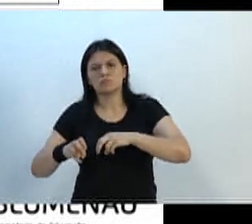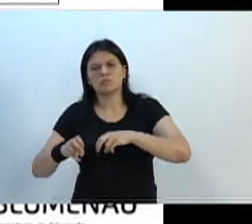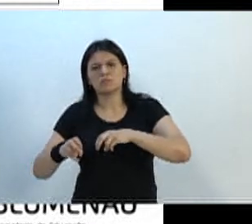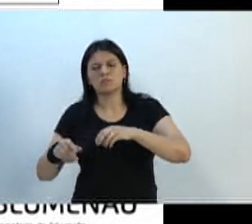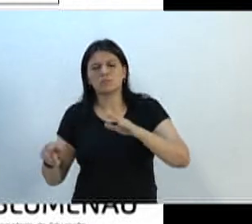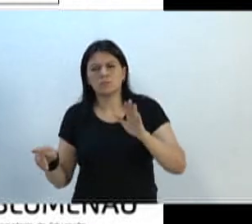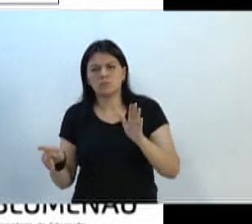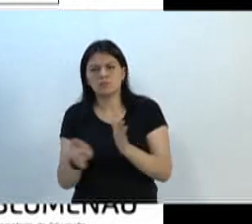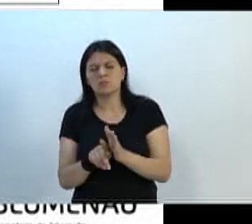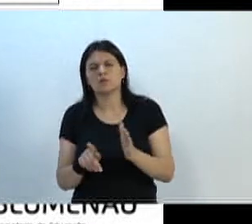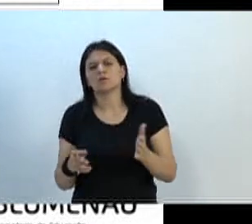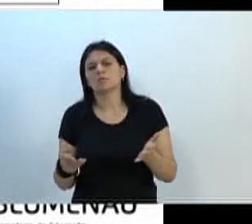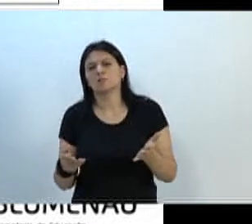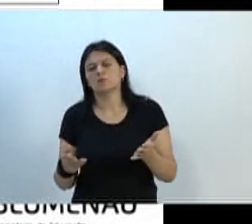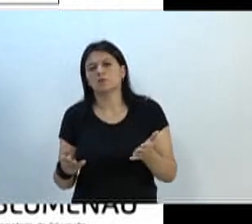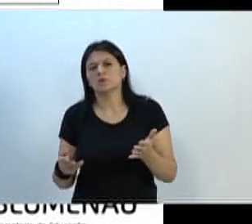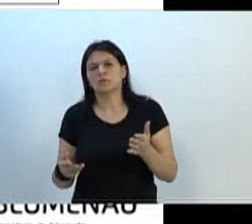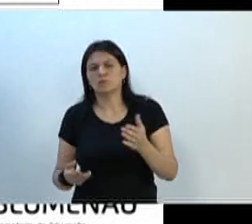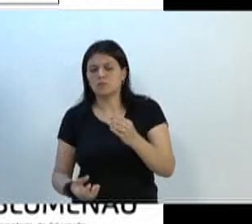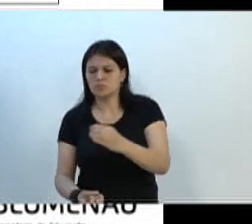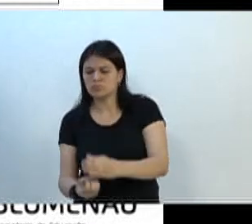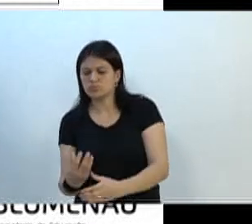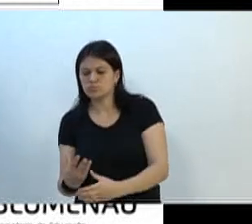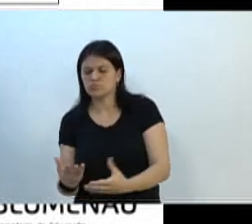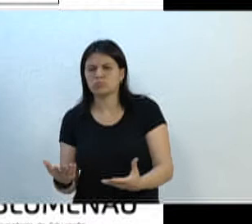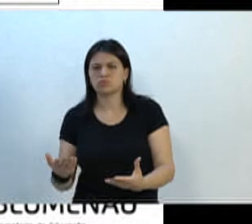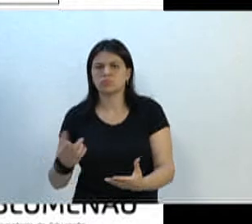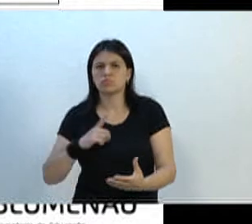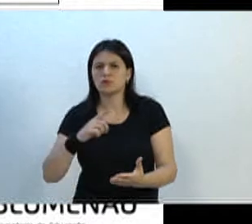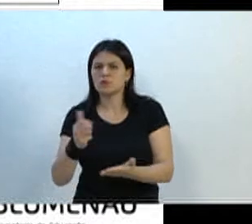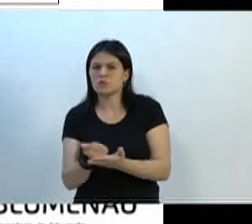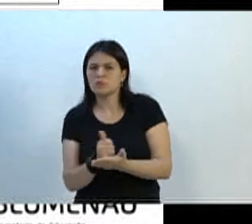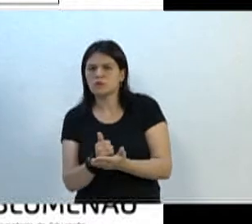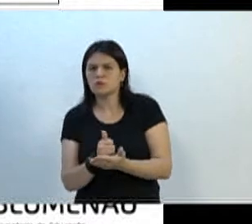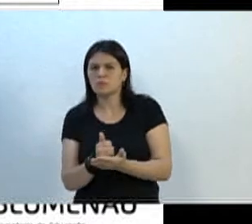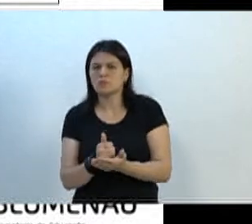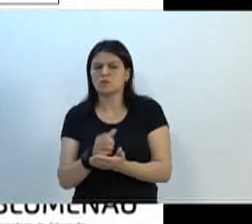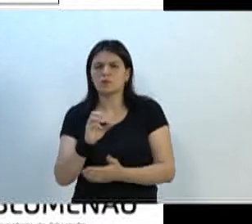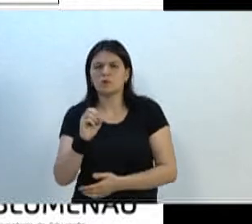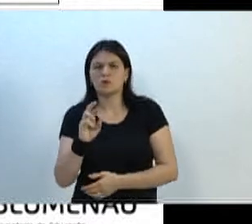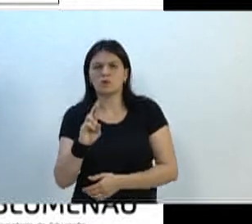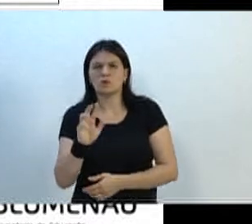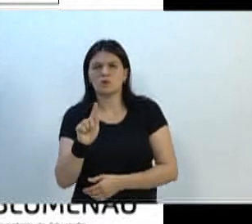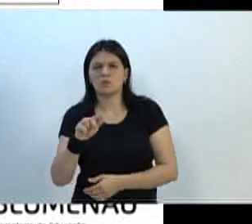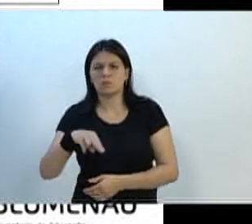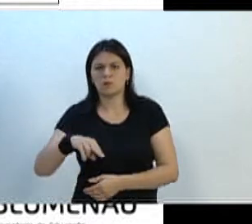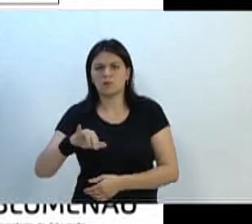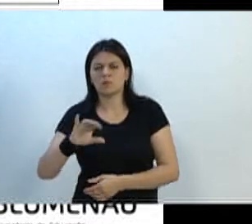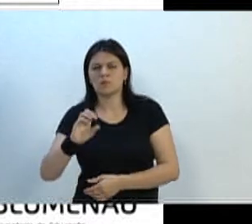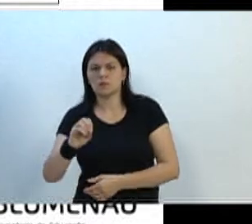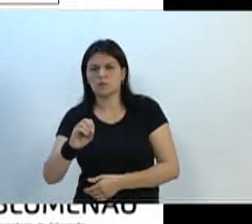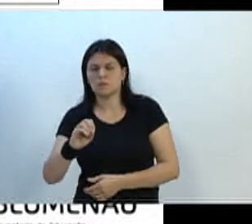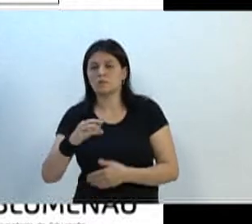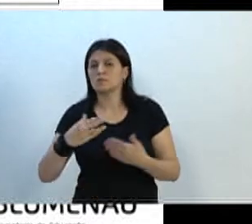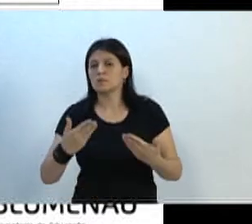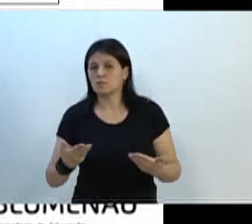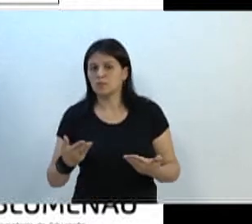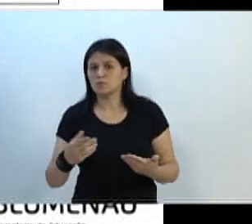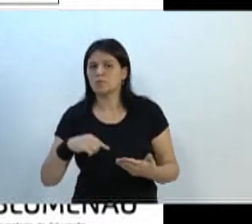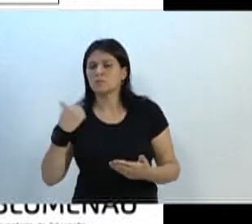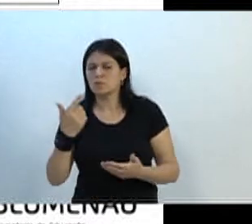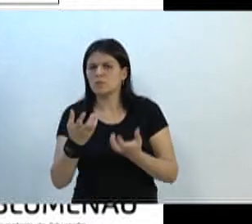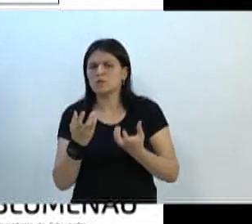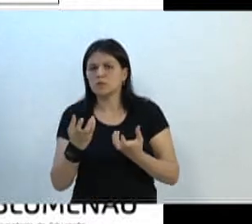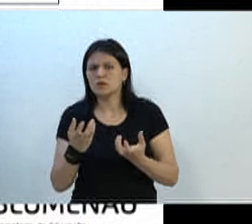que a gente tem conhecimento tem controle não geralmente são produtos de origem orgânica Ou seja é algo que todos nós